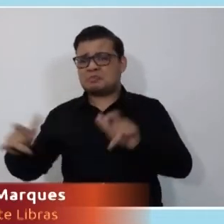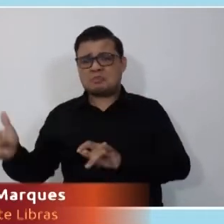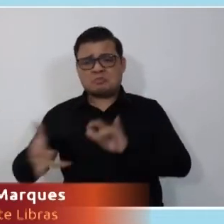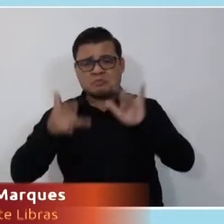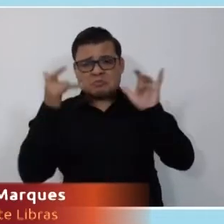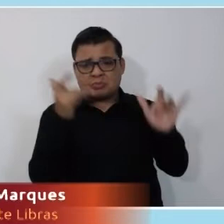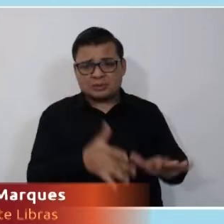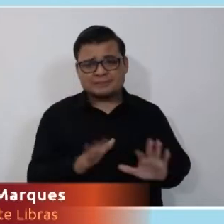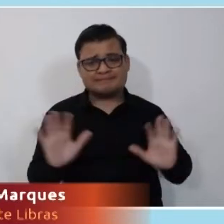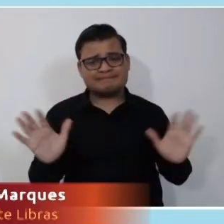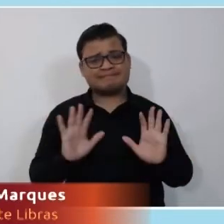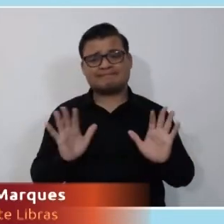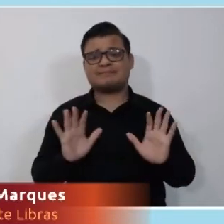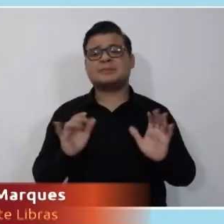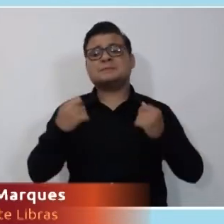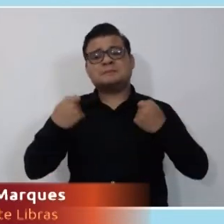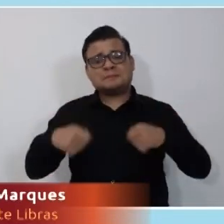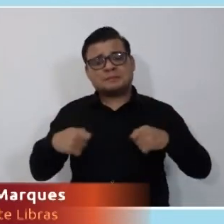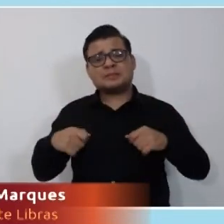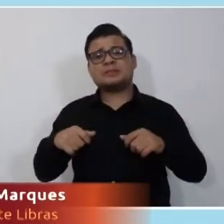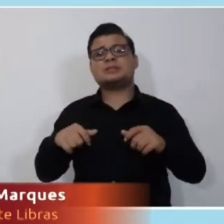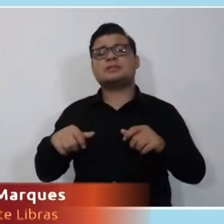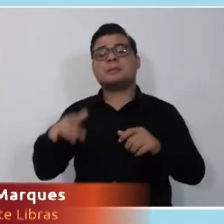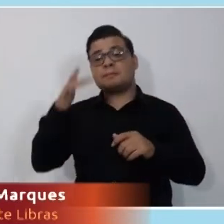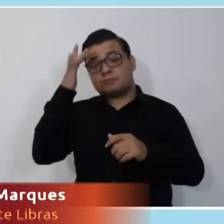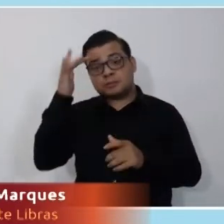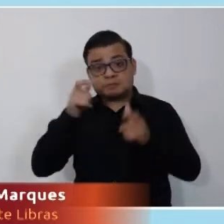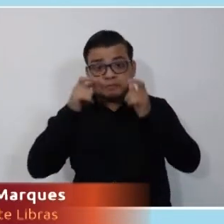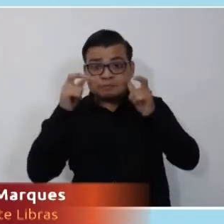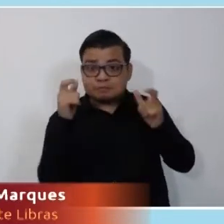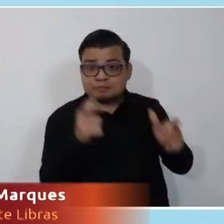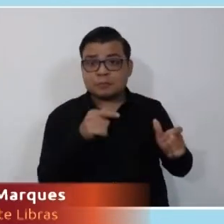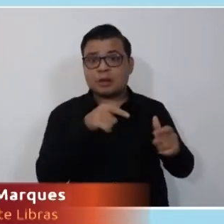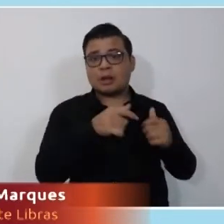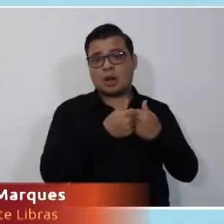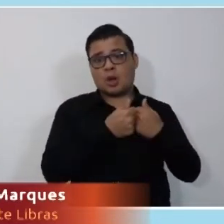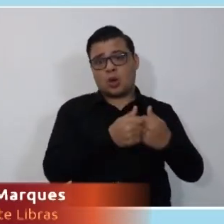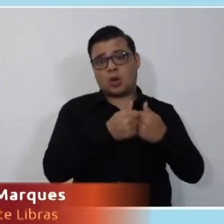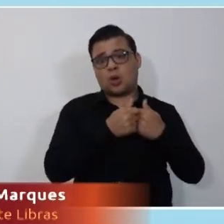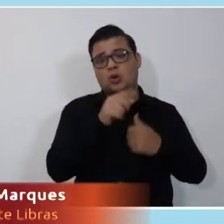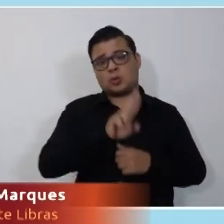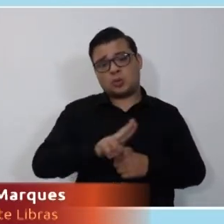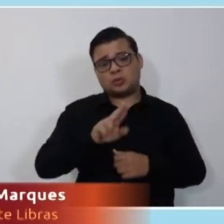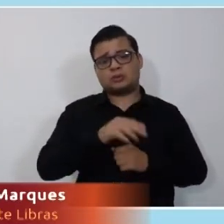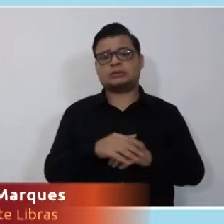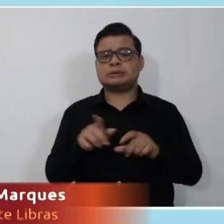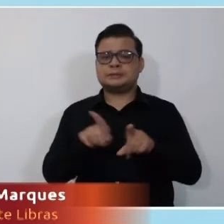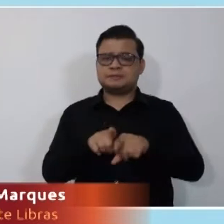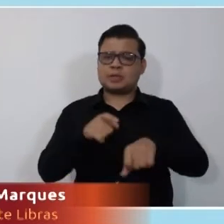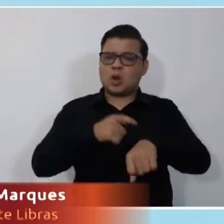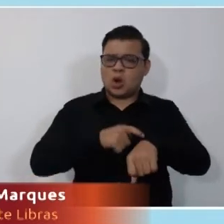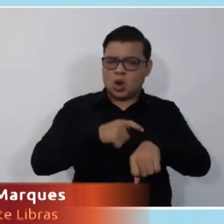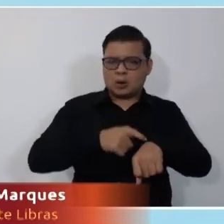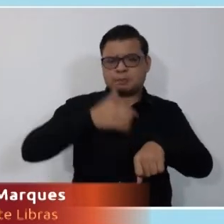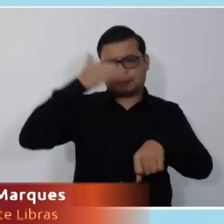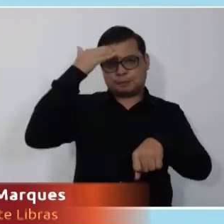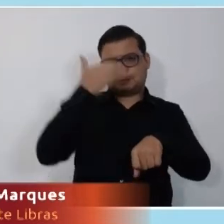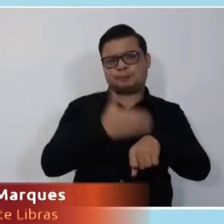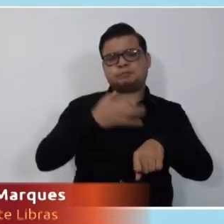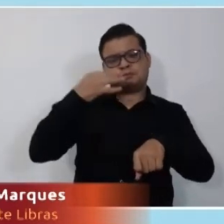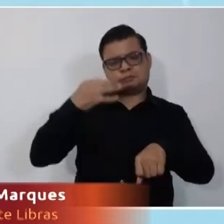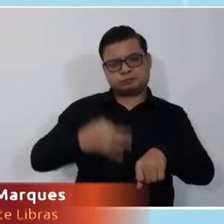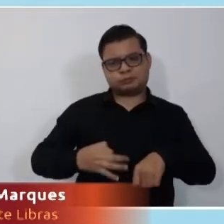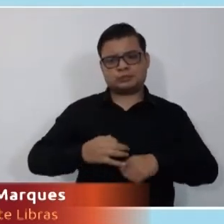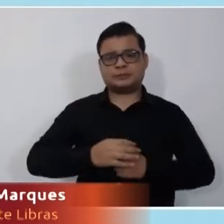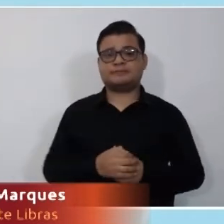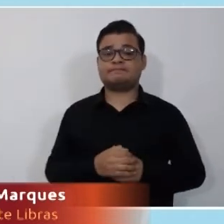volte a ser atrativo, competitivo, que ele tenha mais compromisso com o horário e tudo mais. Agora, a terceira etapa